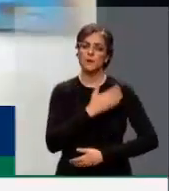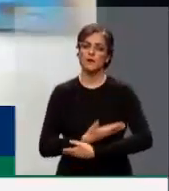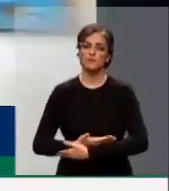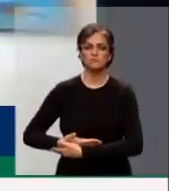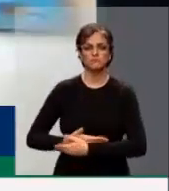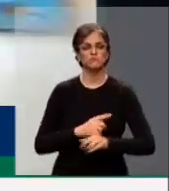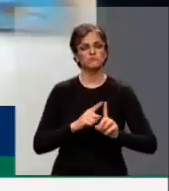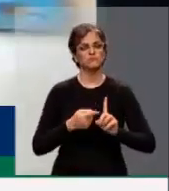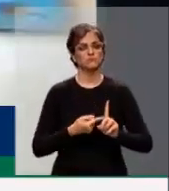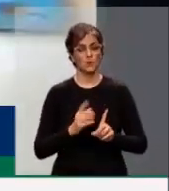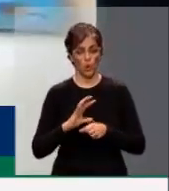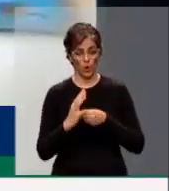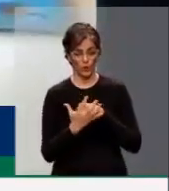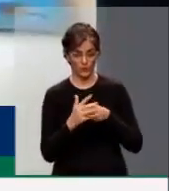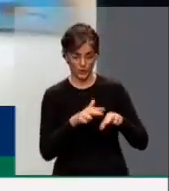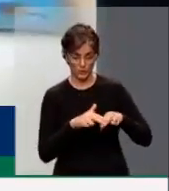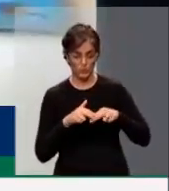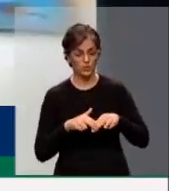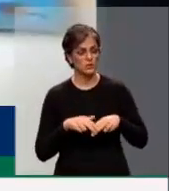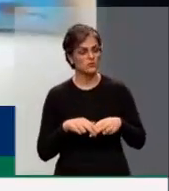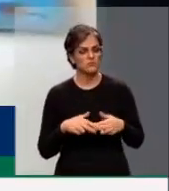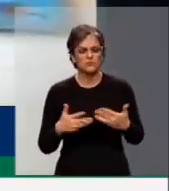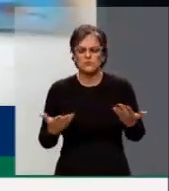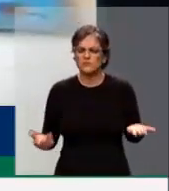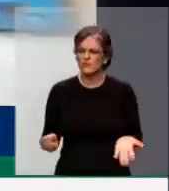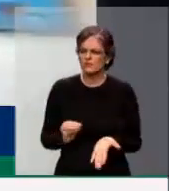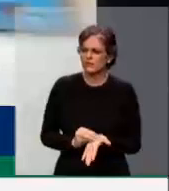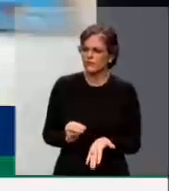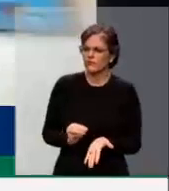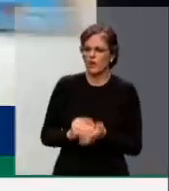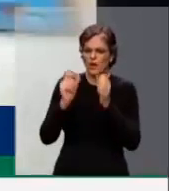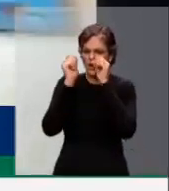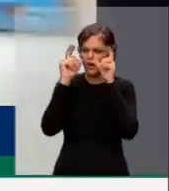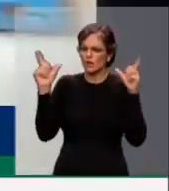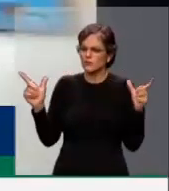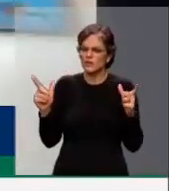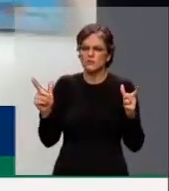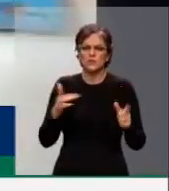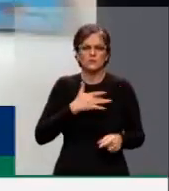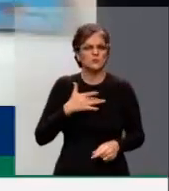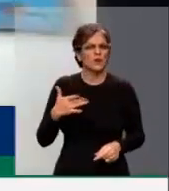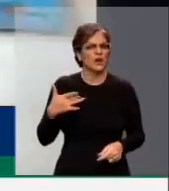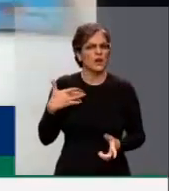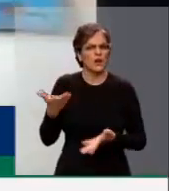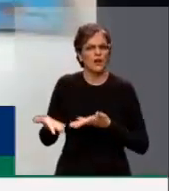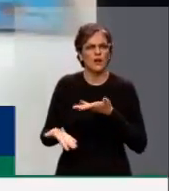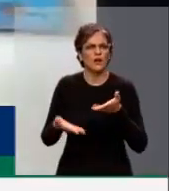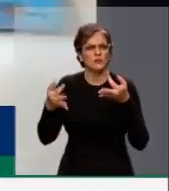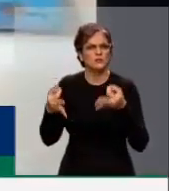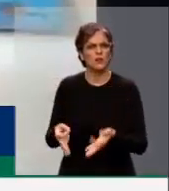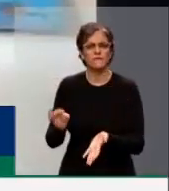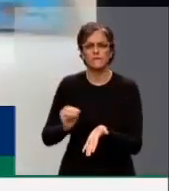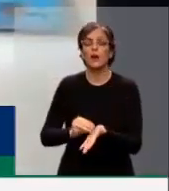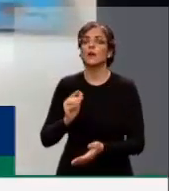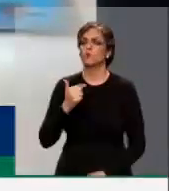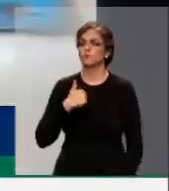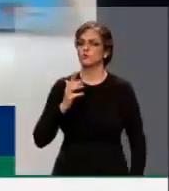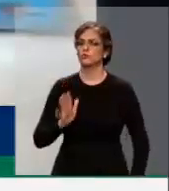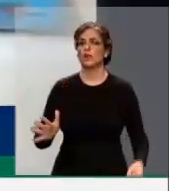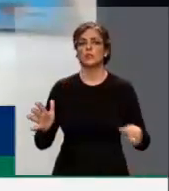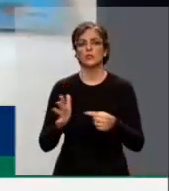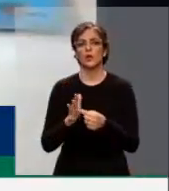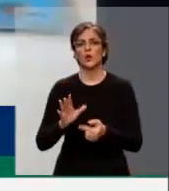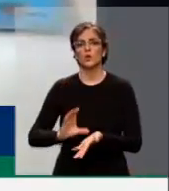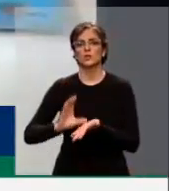não tem sido tratado do ponto de vista das estruturas de saúde, isso é um fator que a gente vem denunciando no Conselho Nacional de